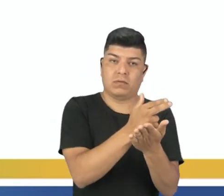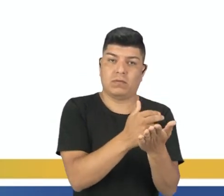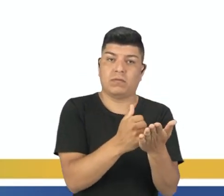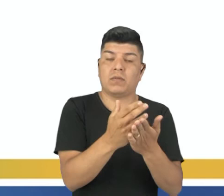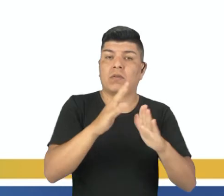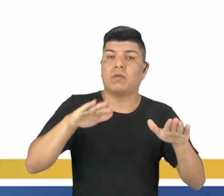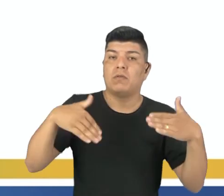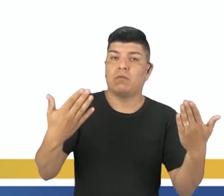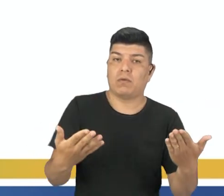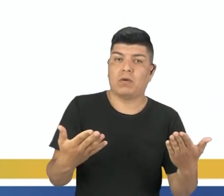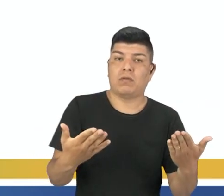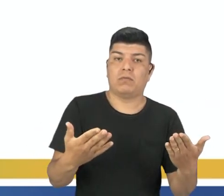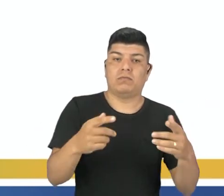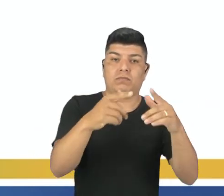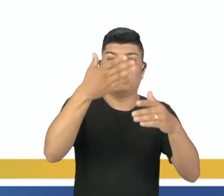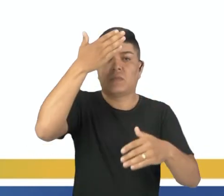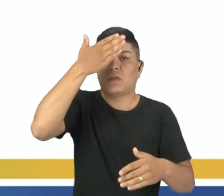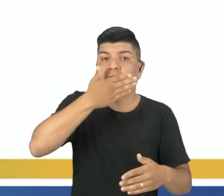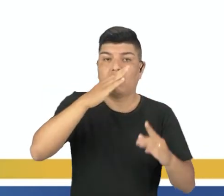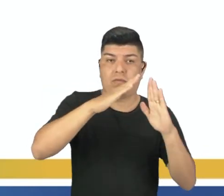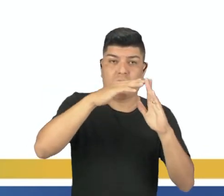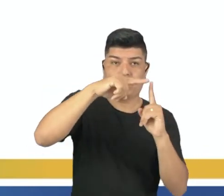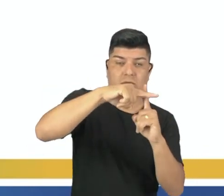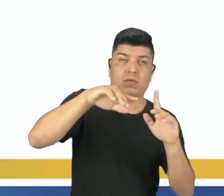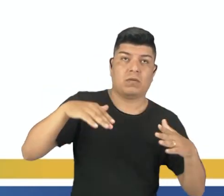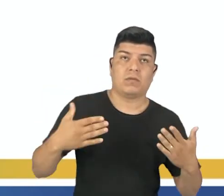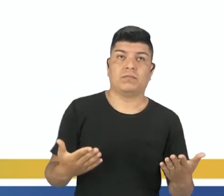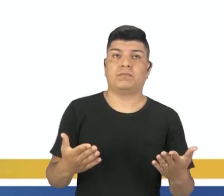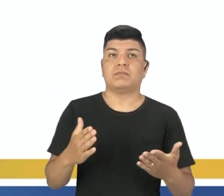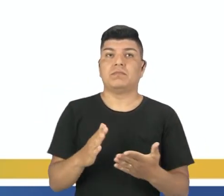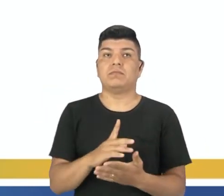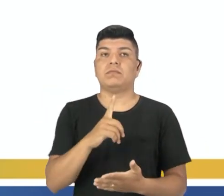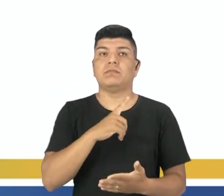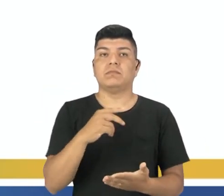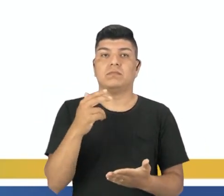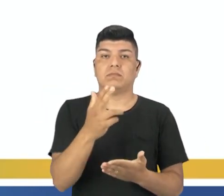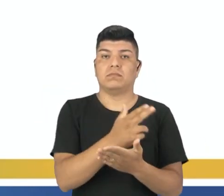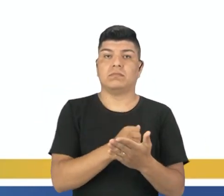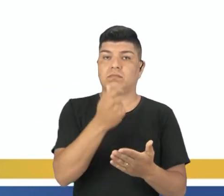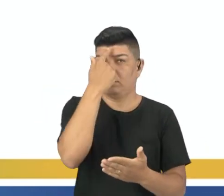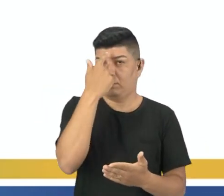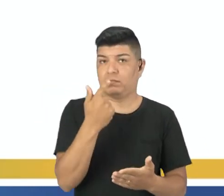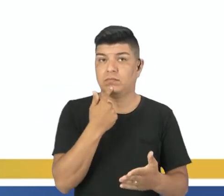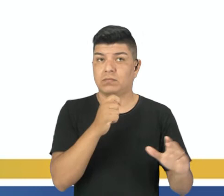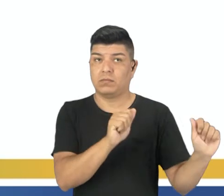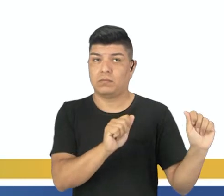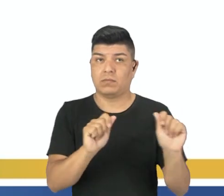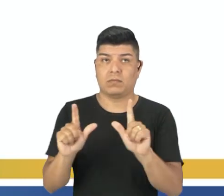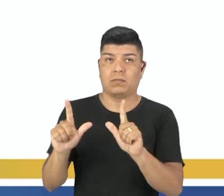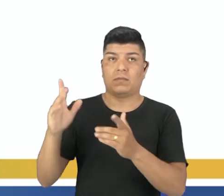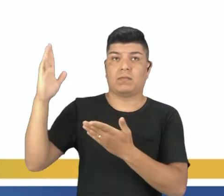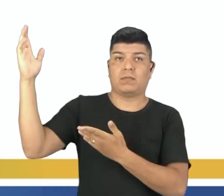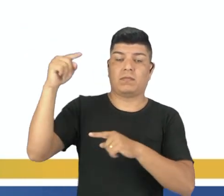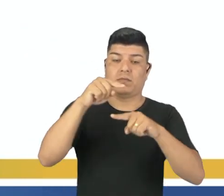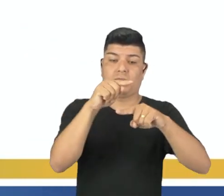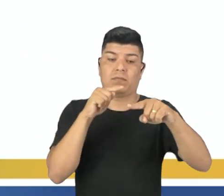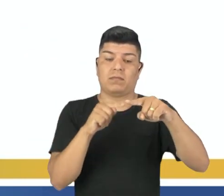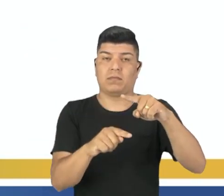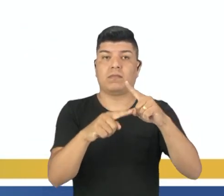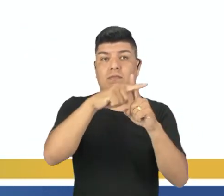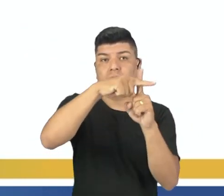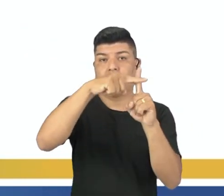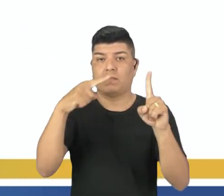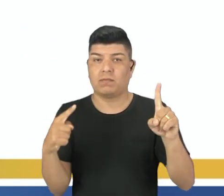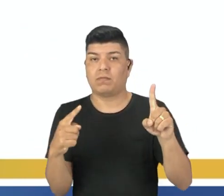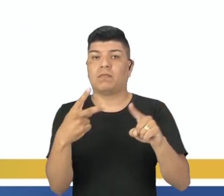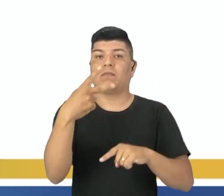então qual a área real dessa frente Então observa aí que nós temos uma figura né Essa figura a gente vai dividir em duas